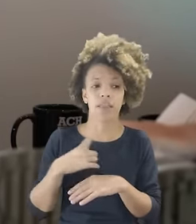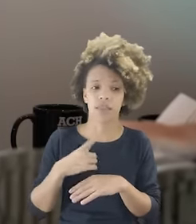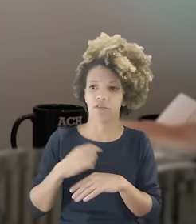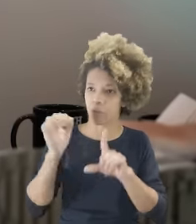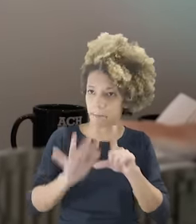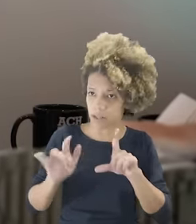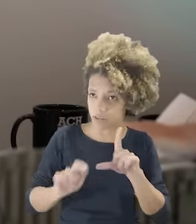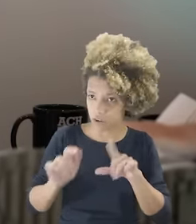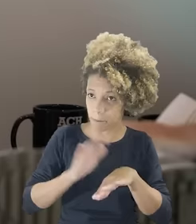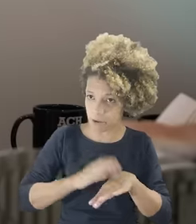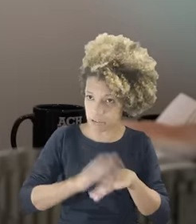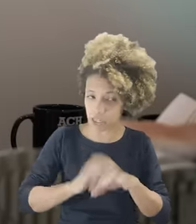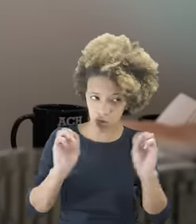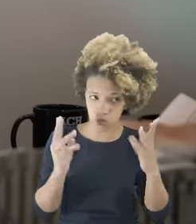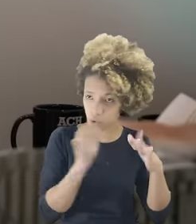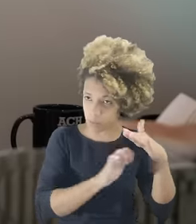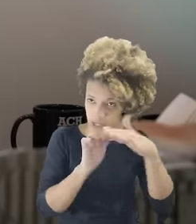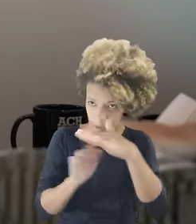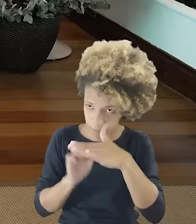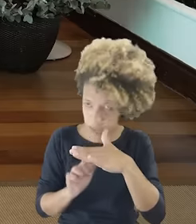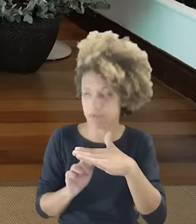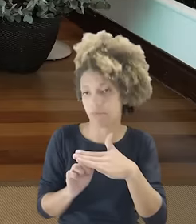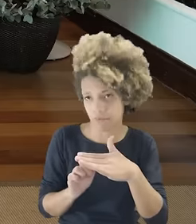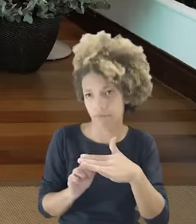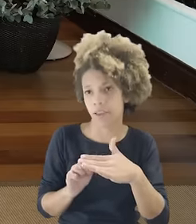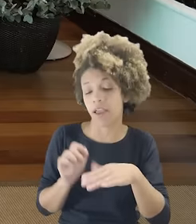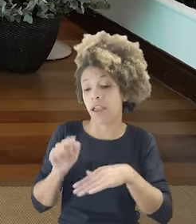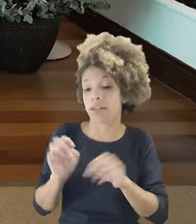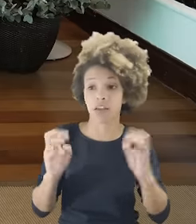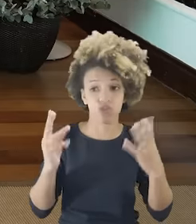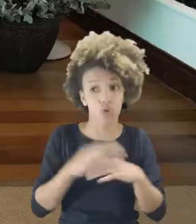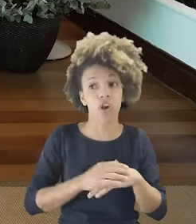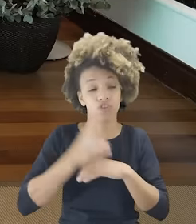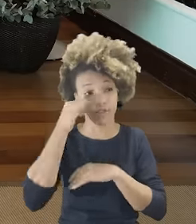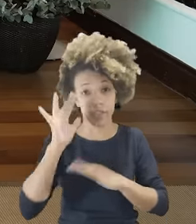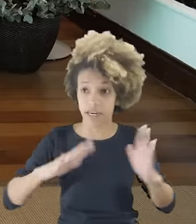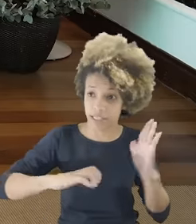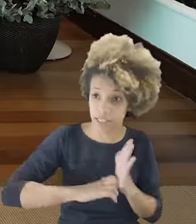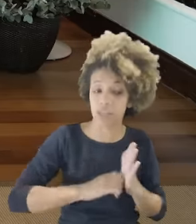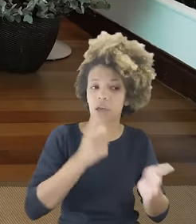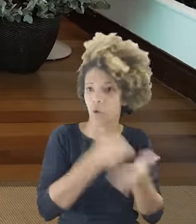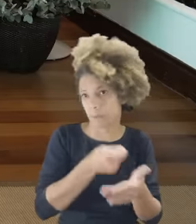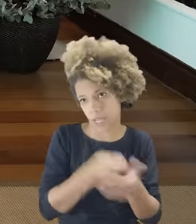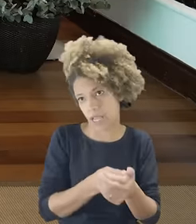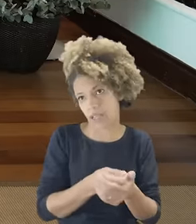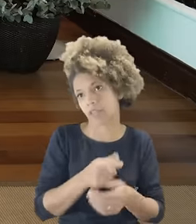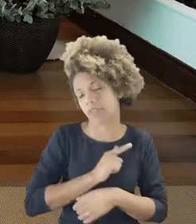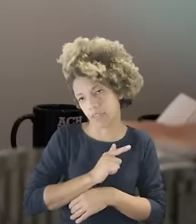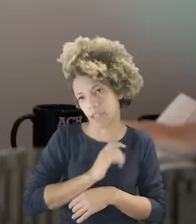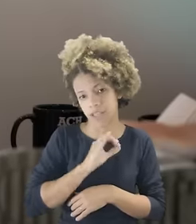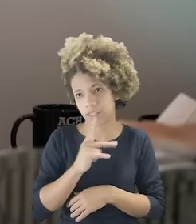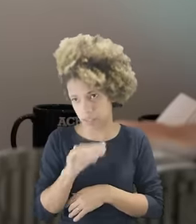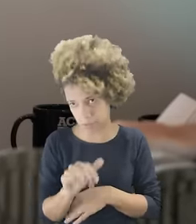gente vamos tomar uma plataforma online para fazer show corporativo para as empresas que esses shows de prevenção de educativos eles são obrigados a ser feito